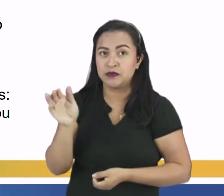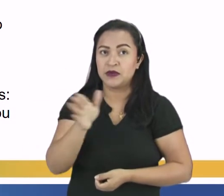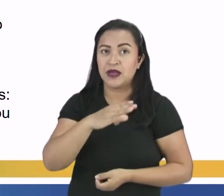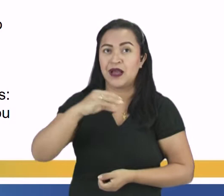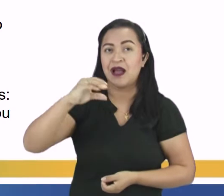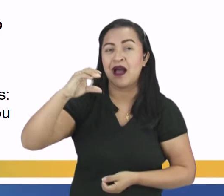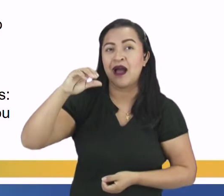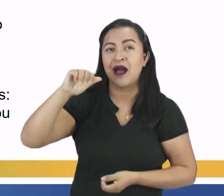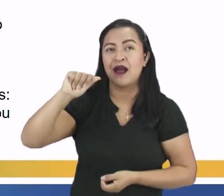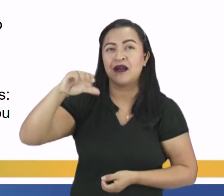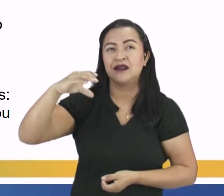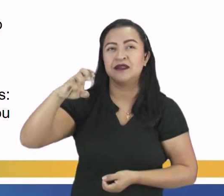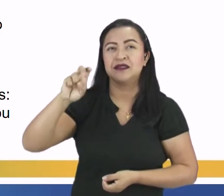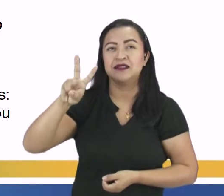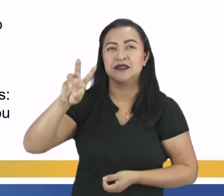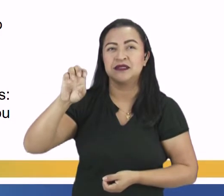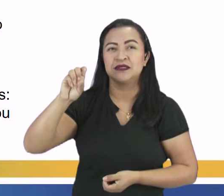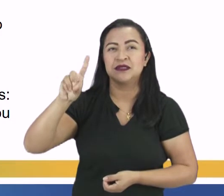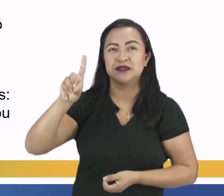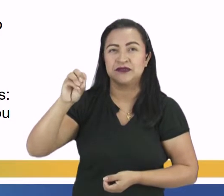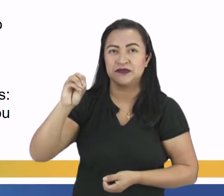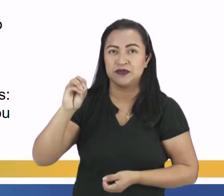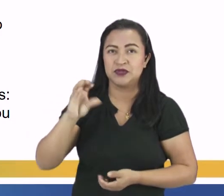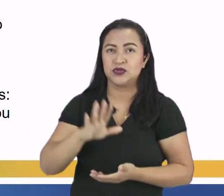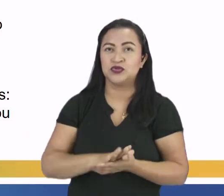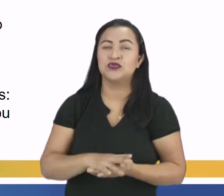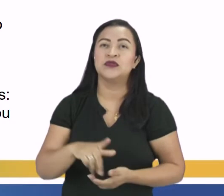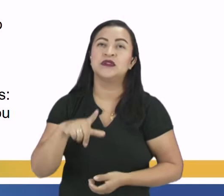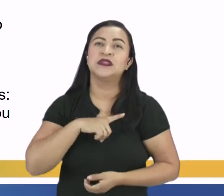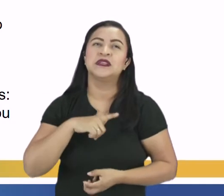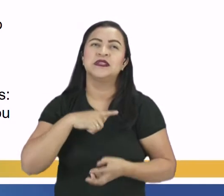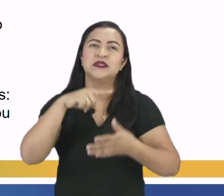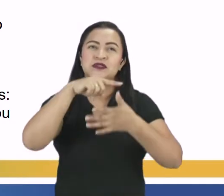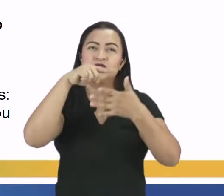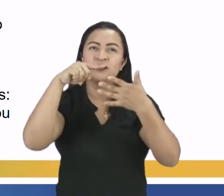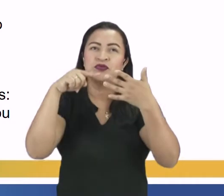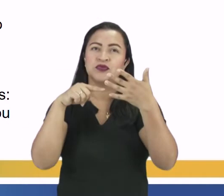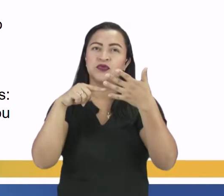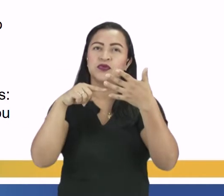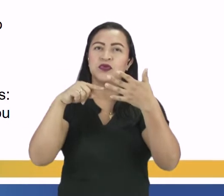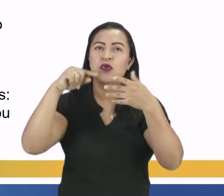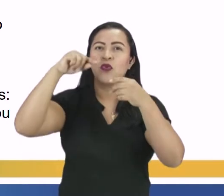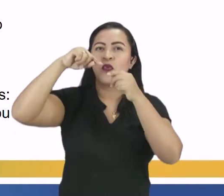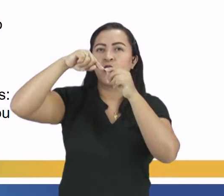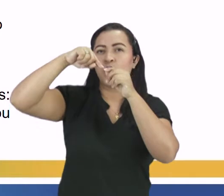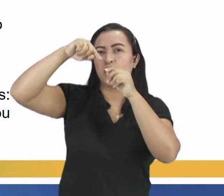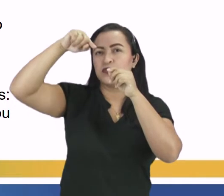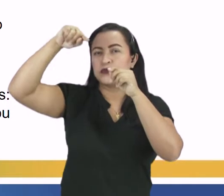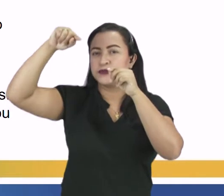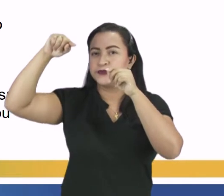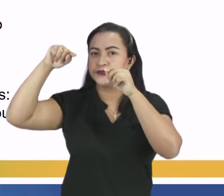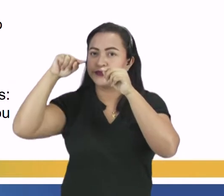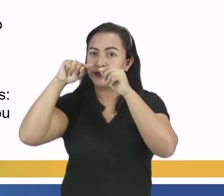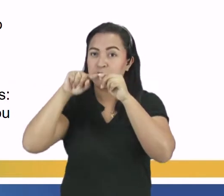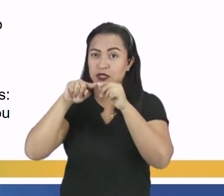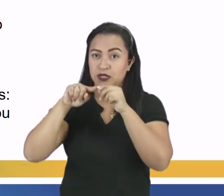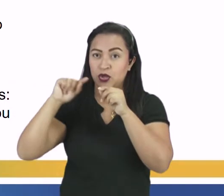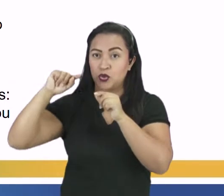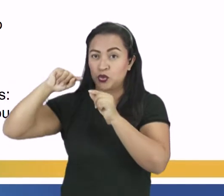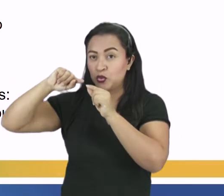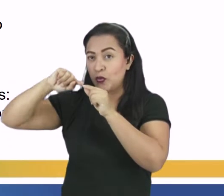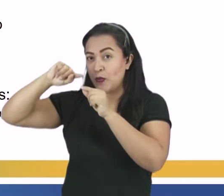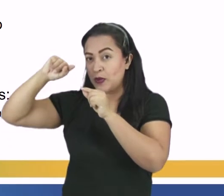o continente, que é o corpo do balão ali, o rabicho, né, que é aquele apêndicezinho que ele tem, e